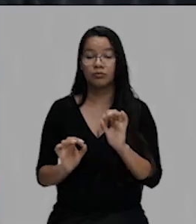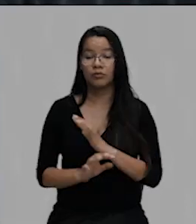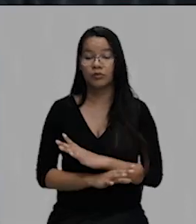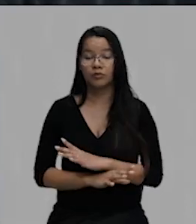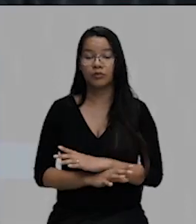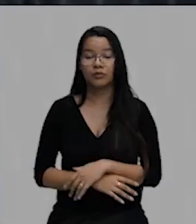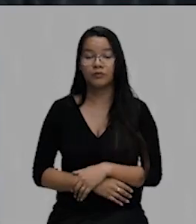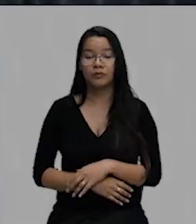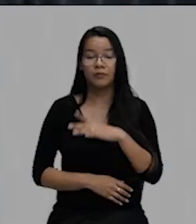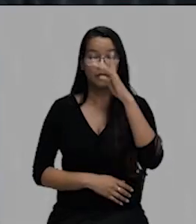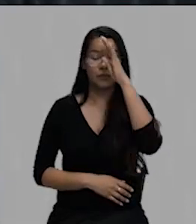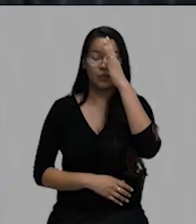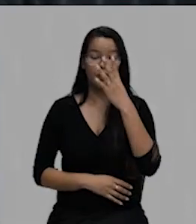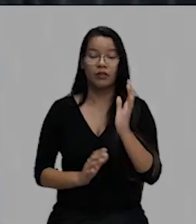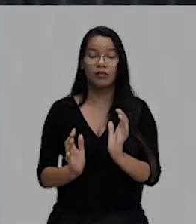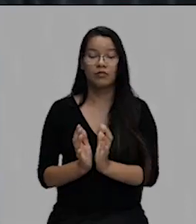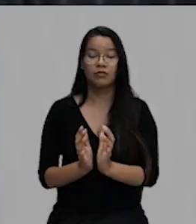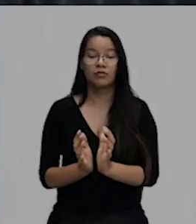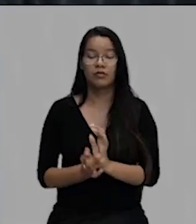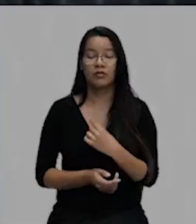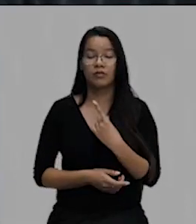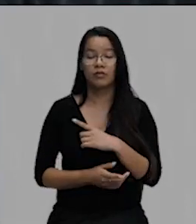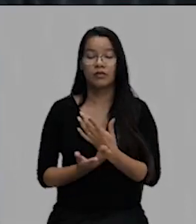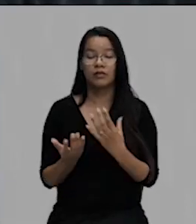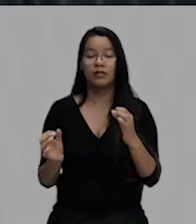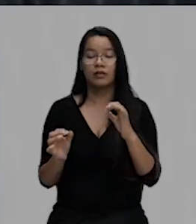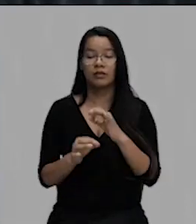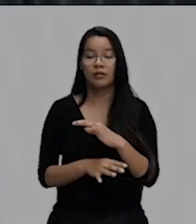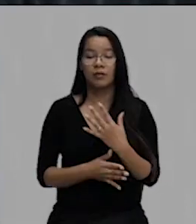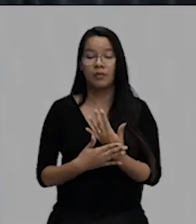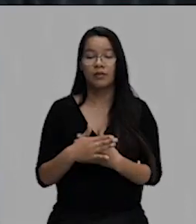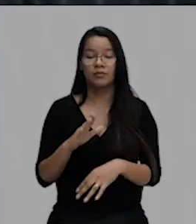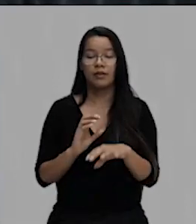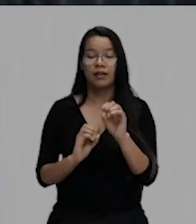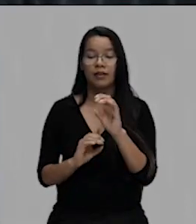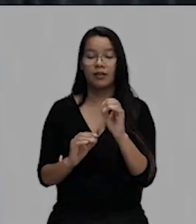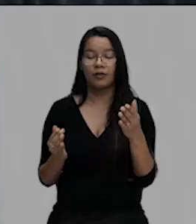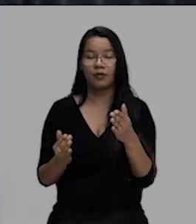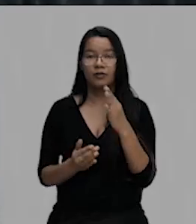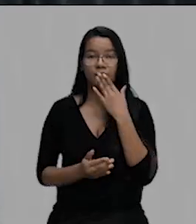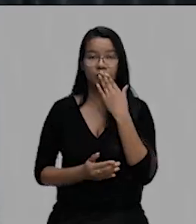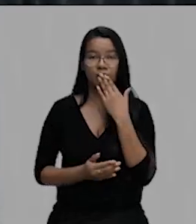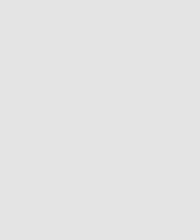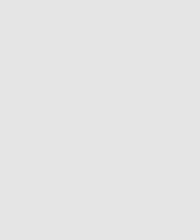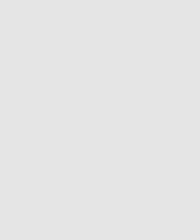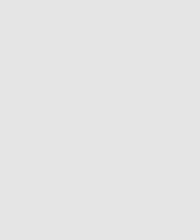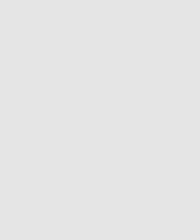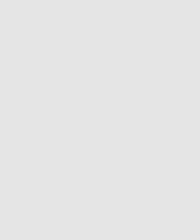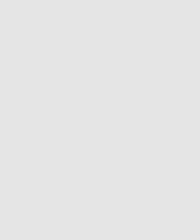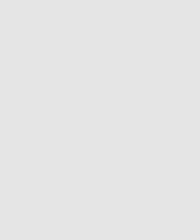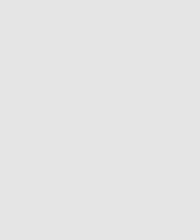conjunto solução. E assim a gente encerra mais uma videoaula de hoje. Beijo, tchau, tchau!